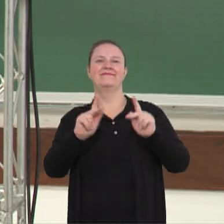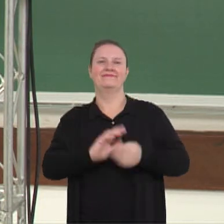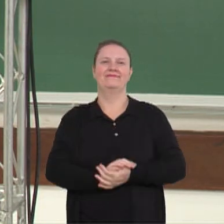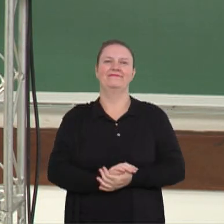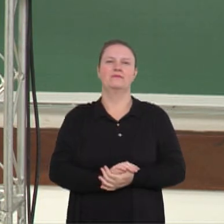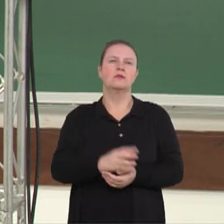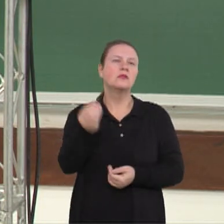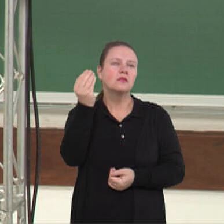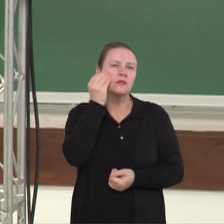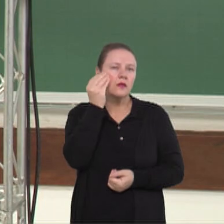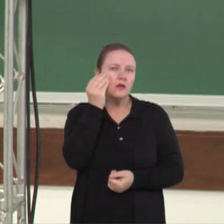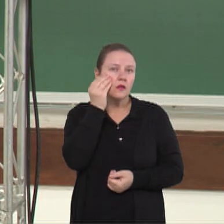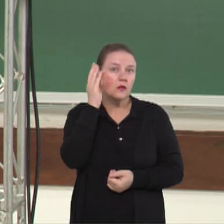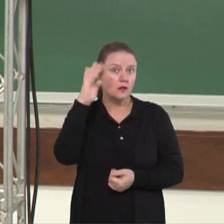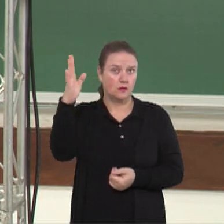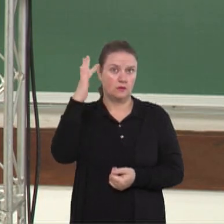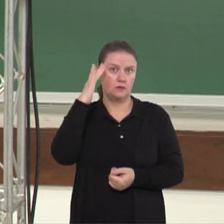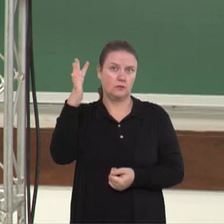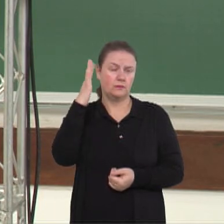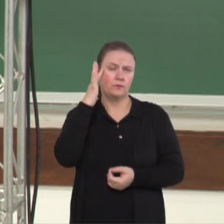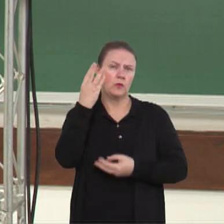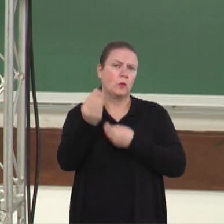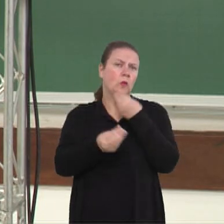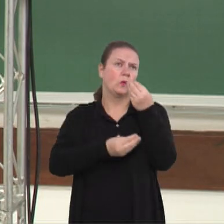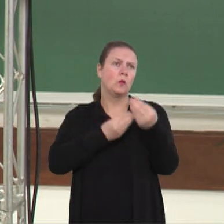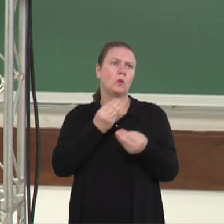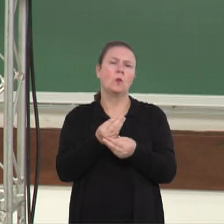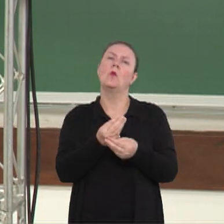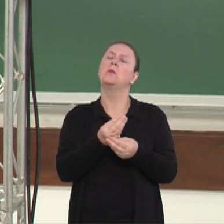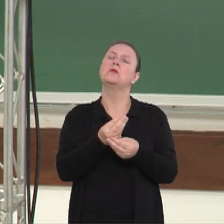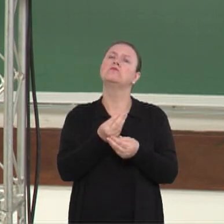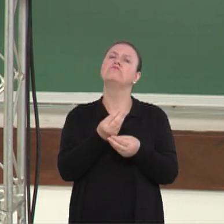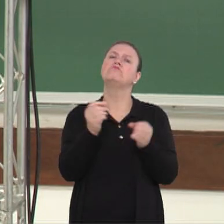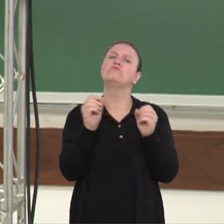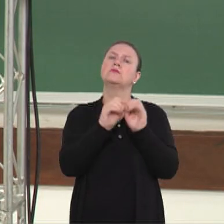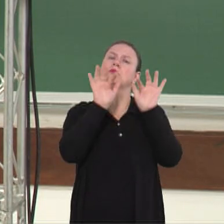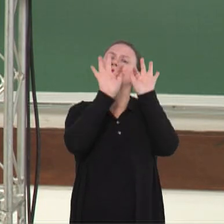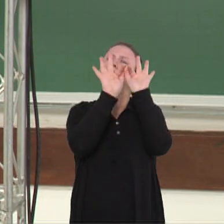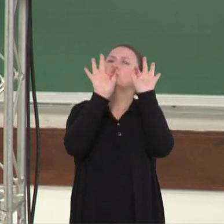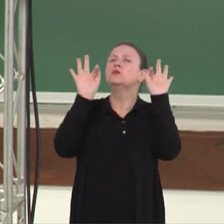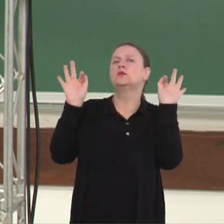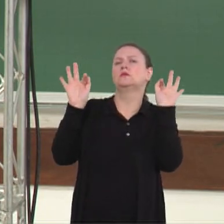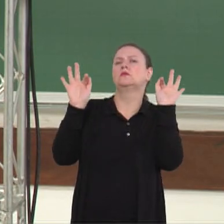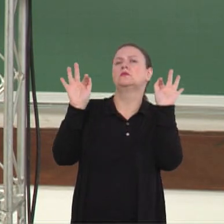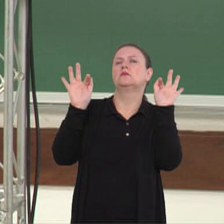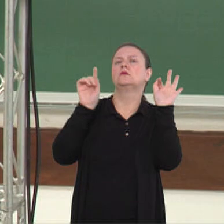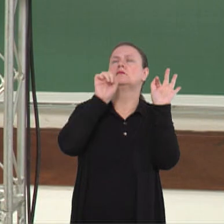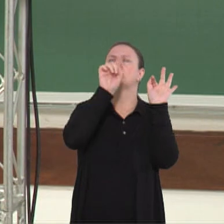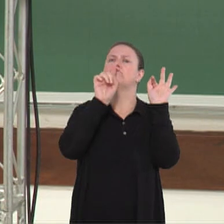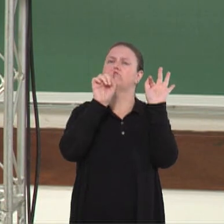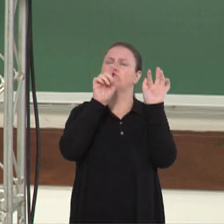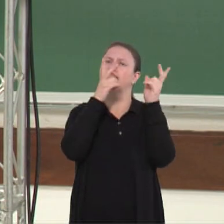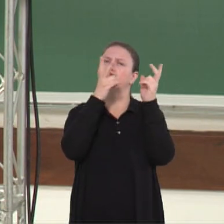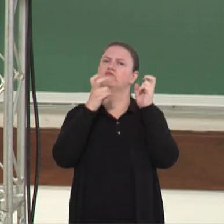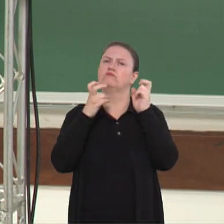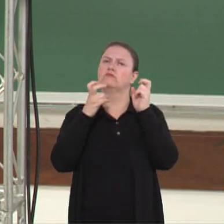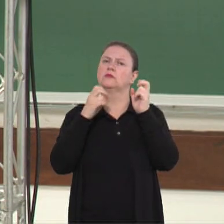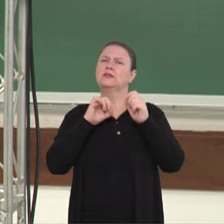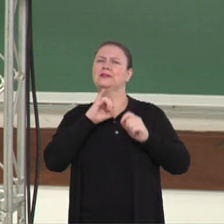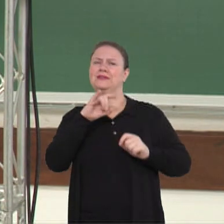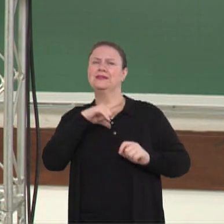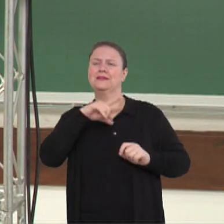tenta imaginar também aí como que seria negativa do shield quem acrescenta o